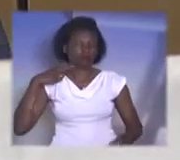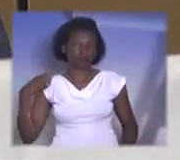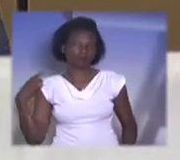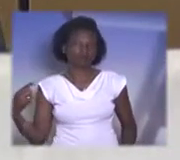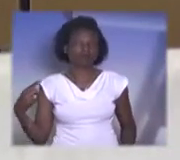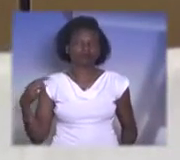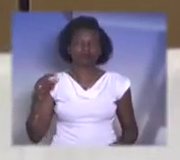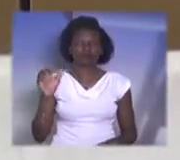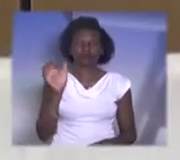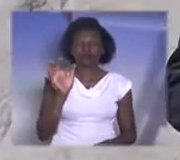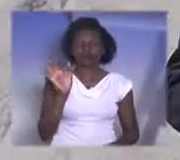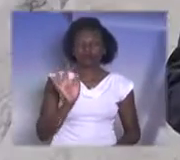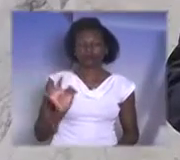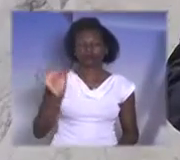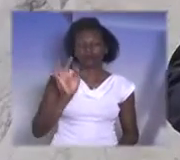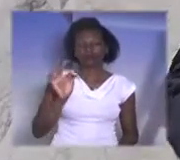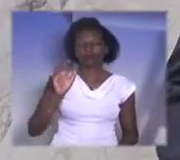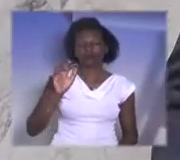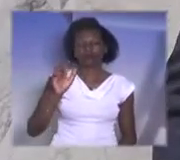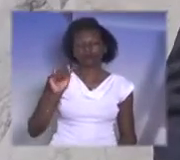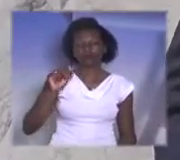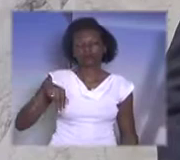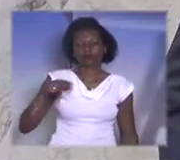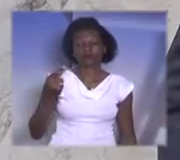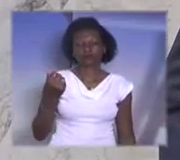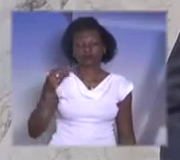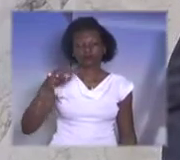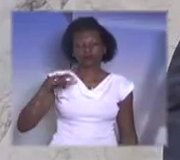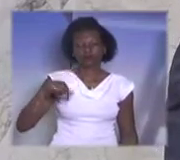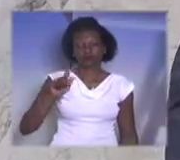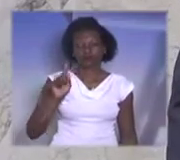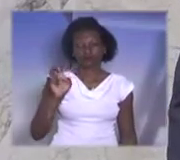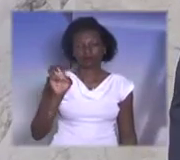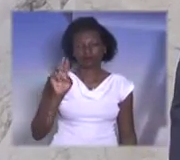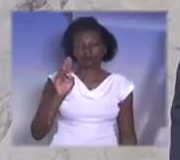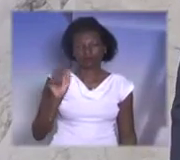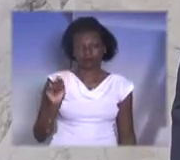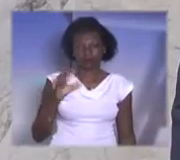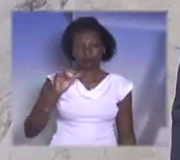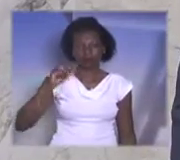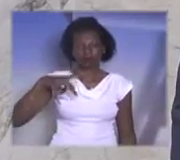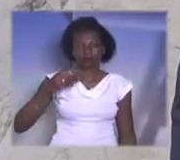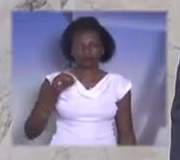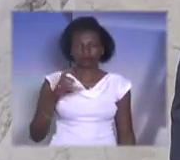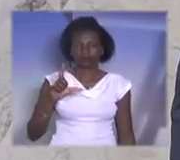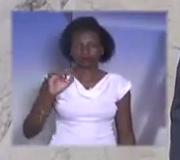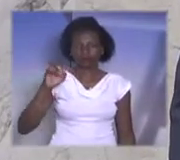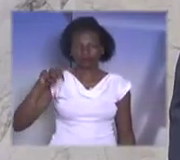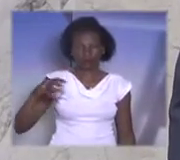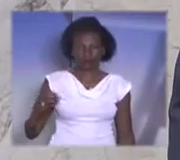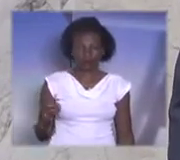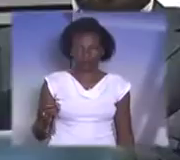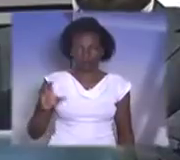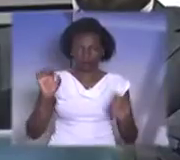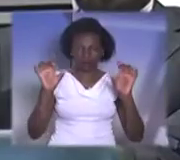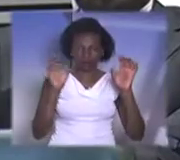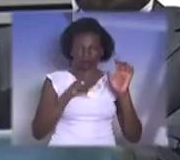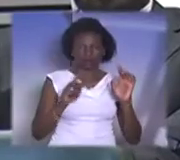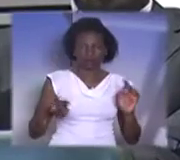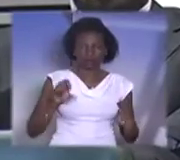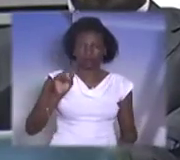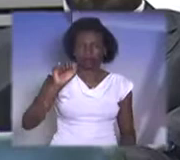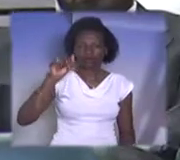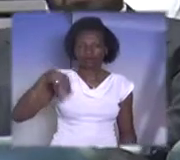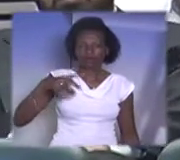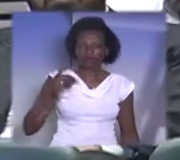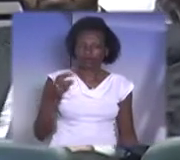anhanguera tampo limpo são paulo em especial professora sandra molina aí a professora sandra